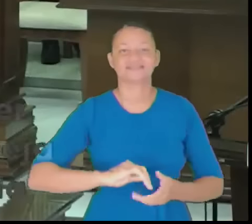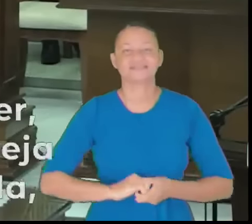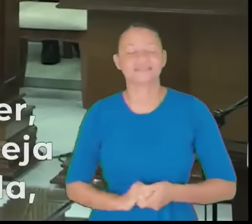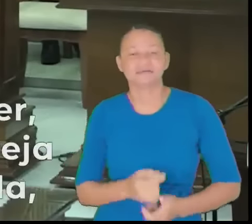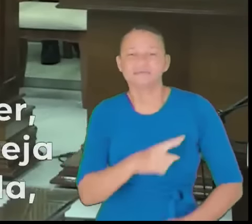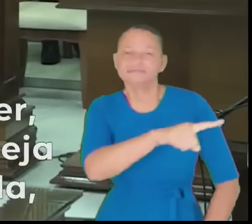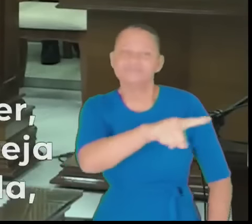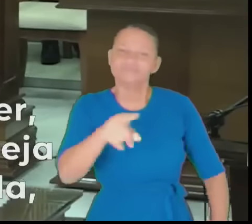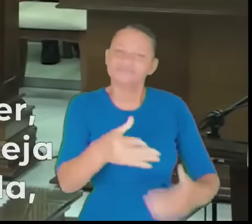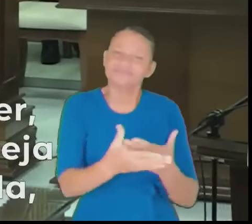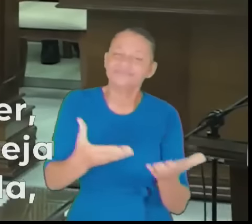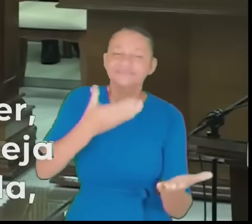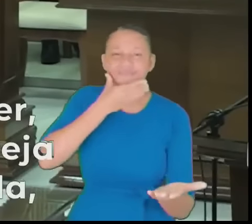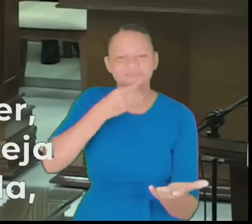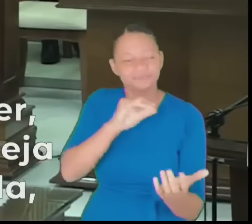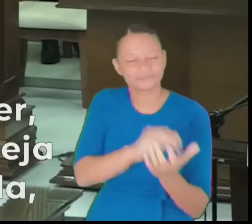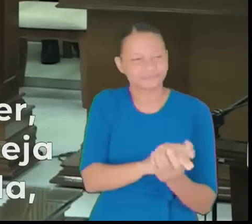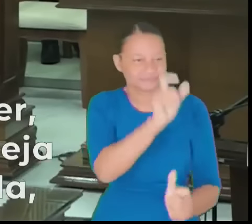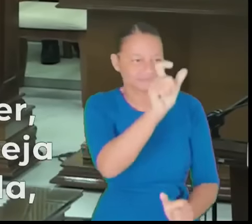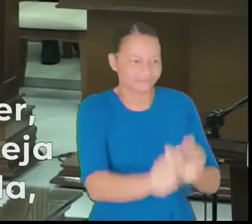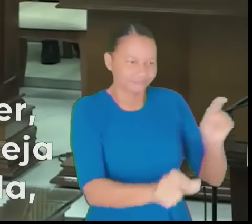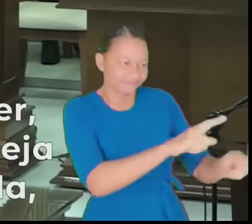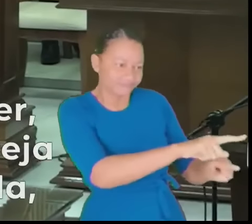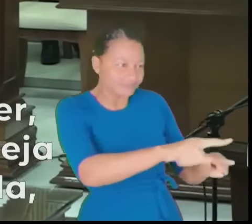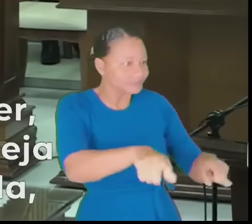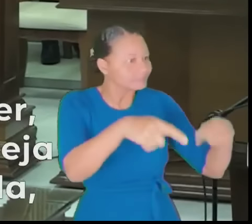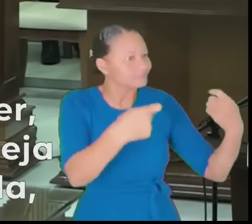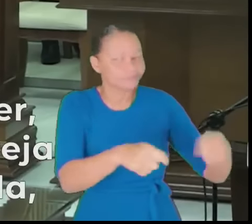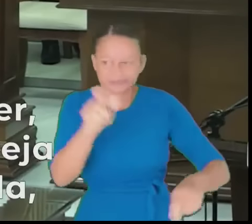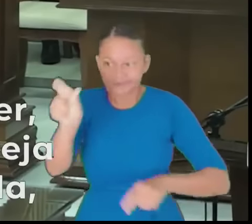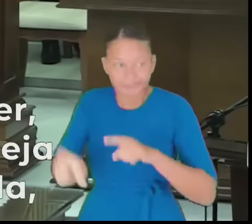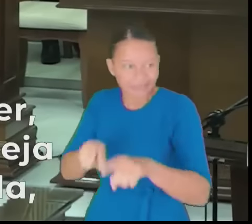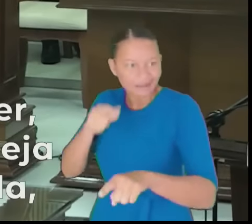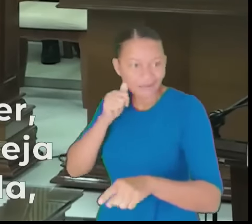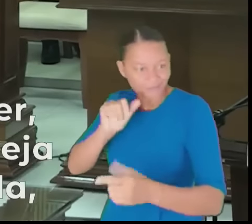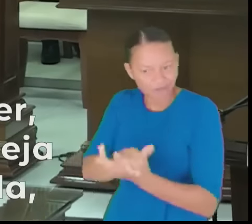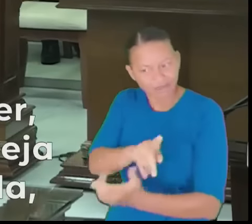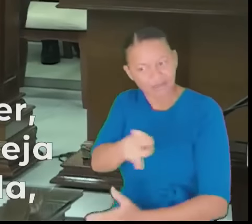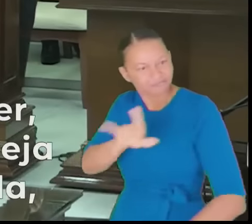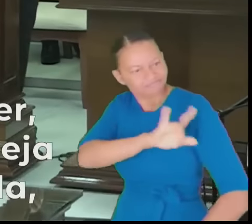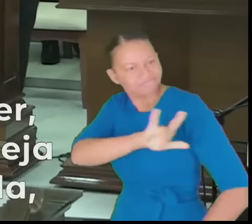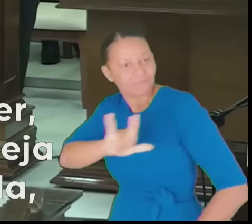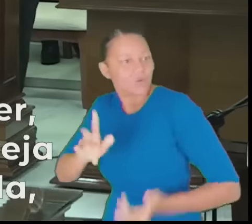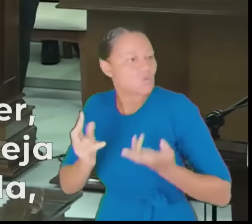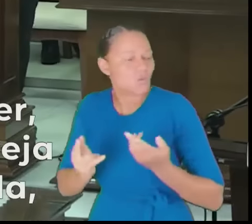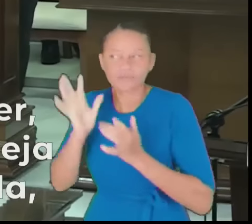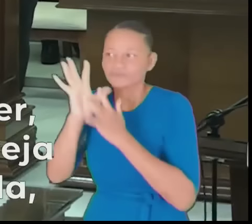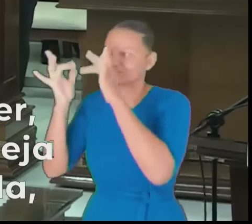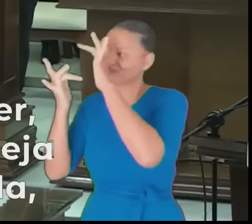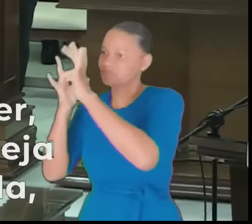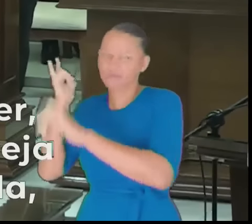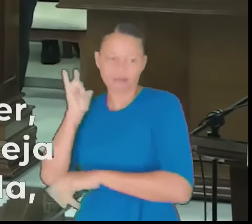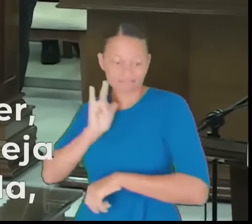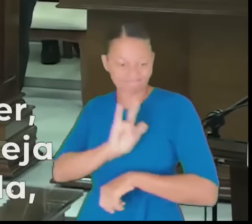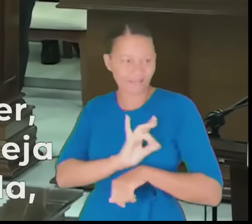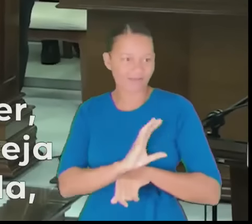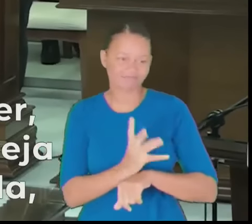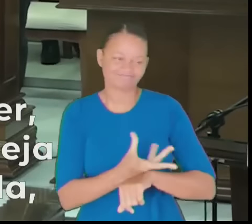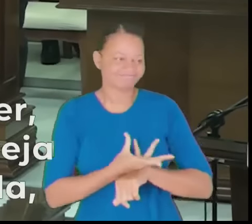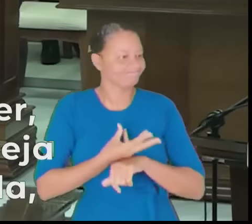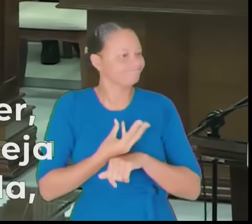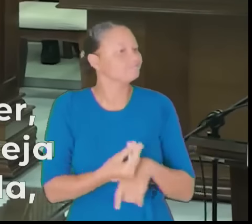Vós, maridos, amai vossa mulher, como também Cristo amou a igreja e